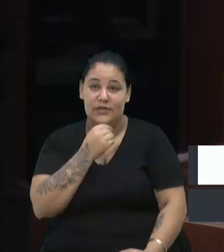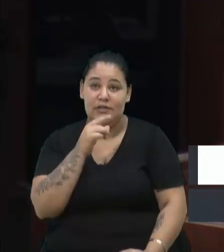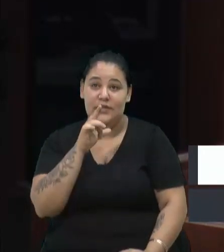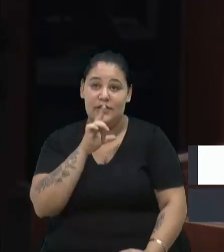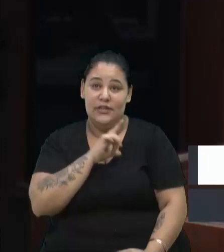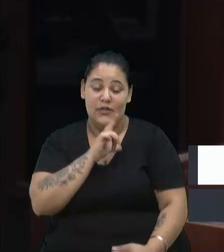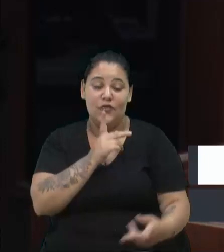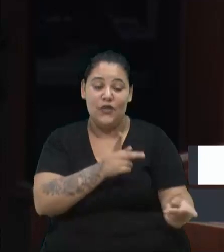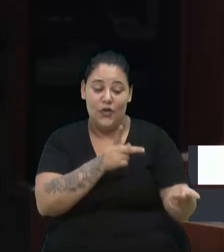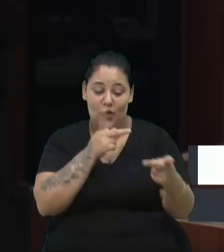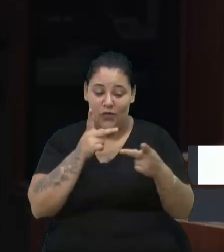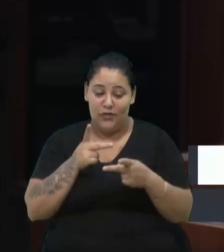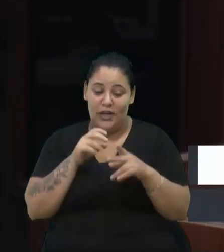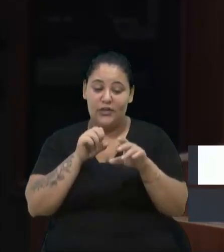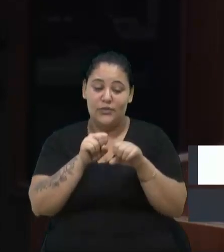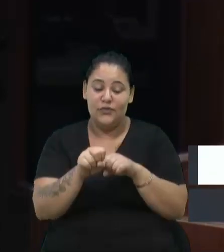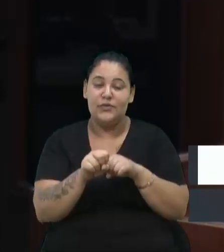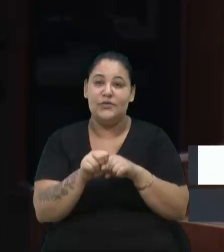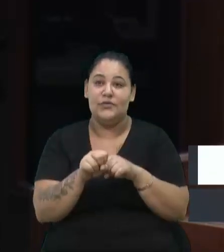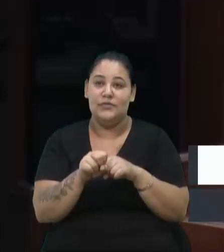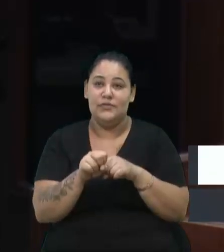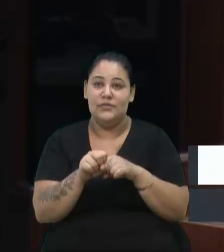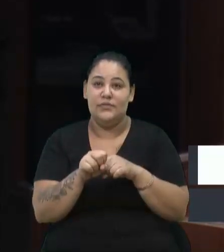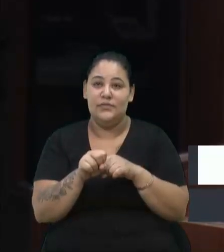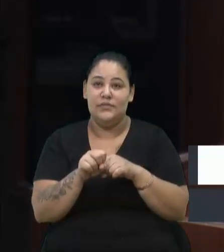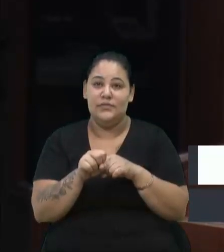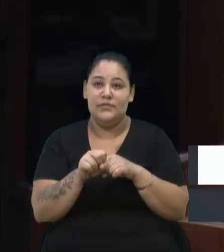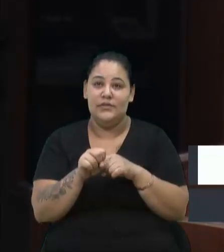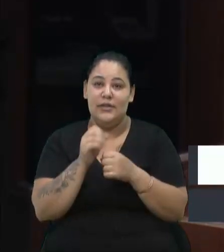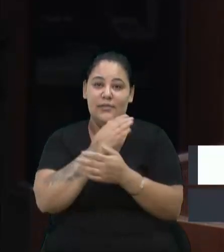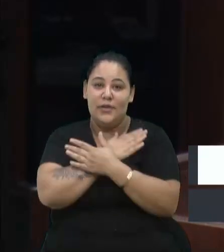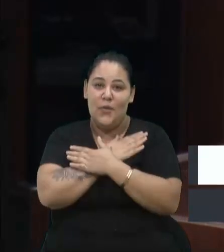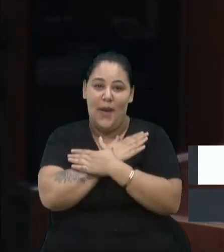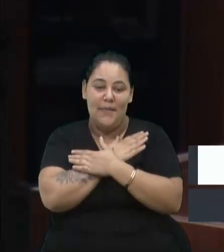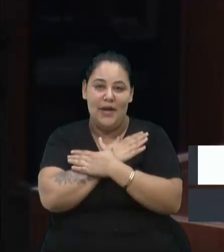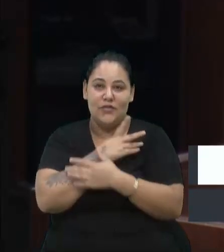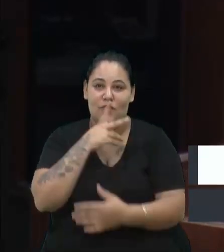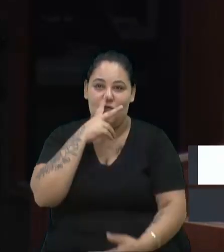ser convidado para a formatura. E ele me deu um grande abraço naquele dia.